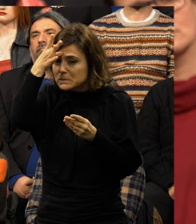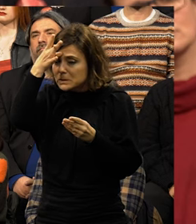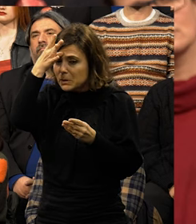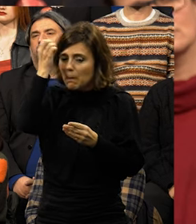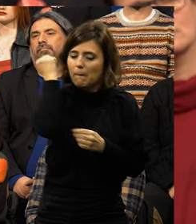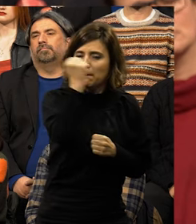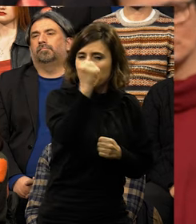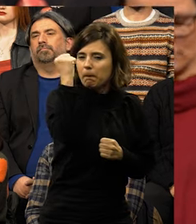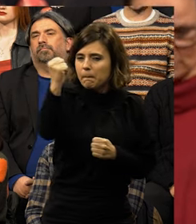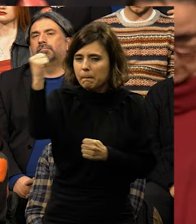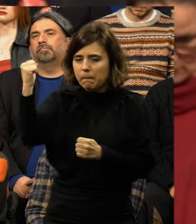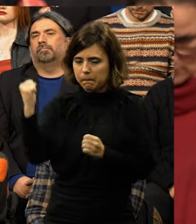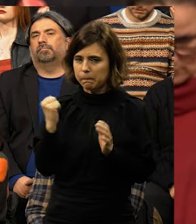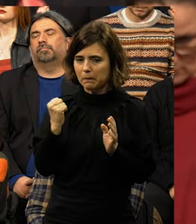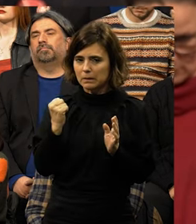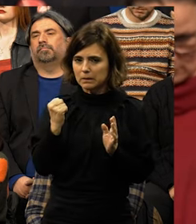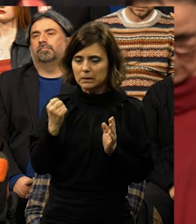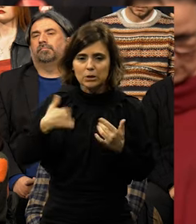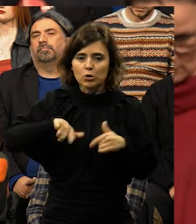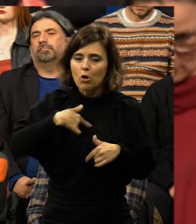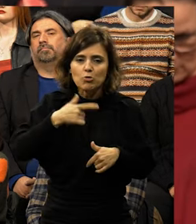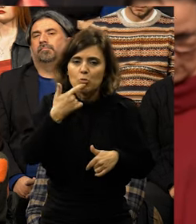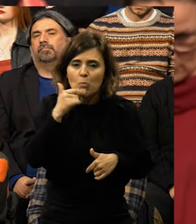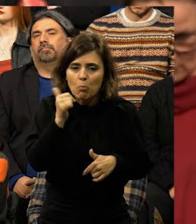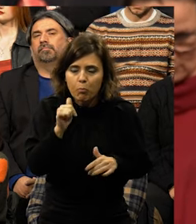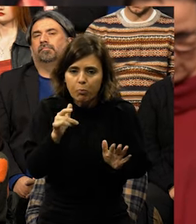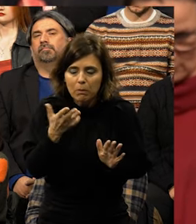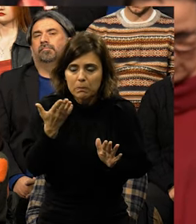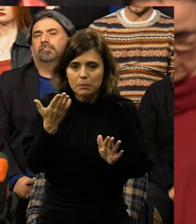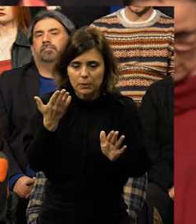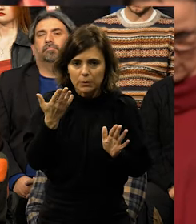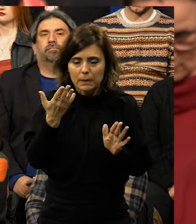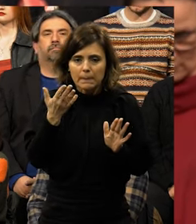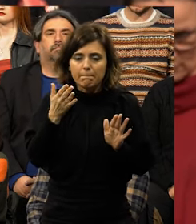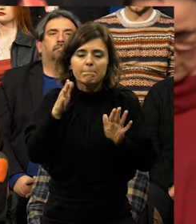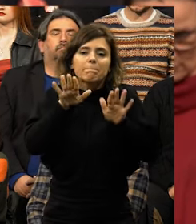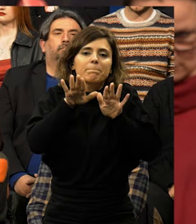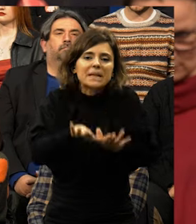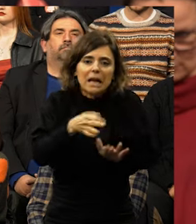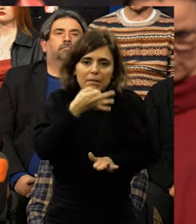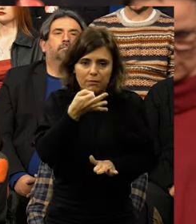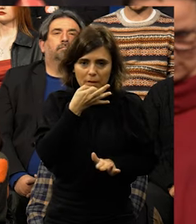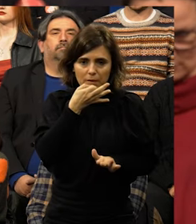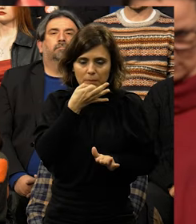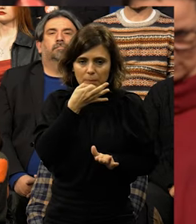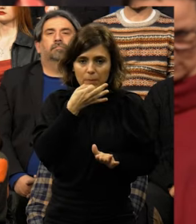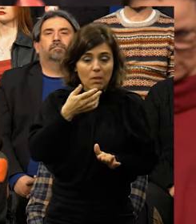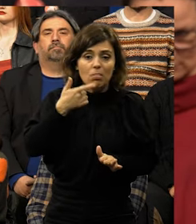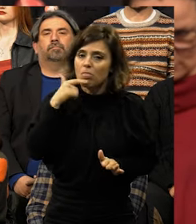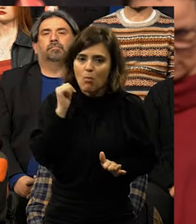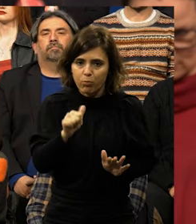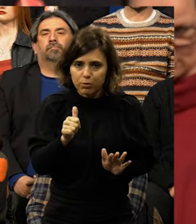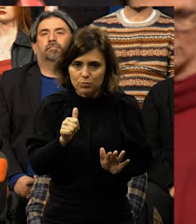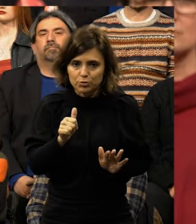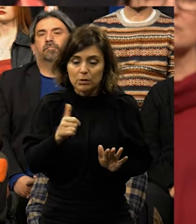Edgar dizia que não podemos deixar de falar não podemos deixar de testemunhar não podemos e